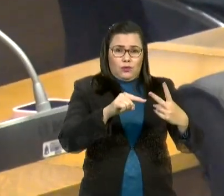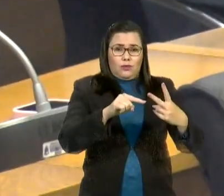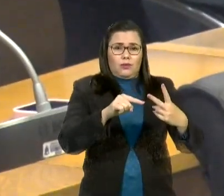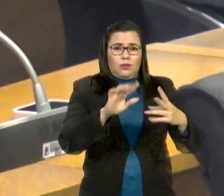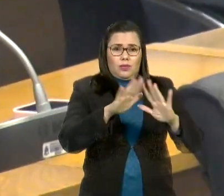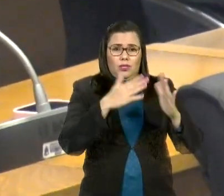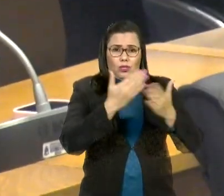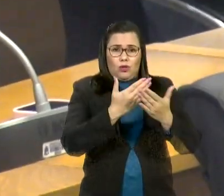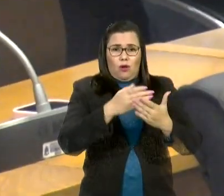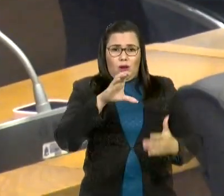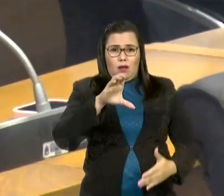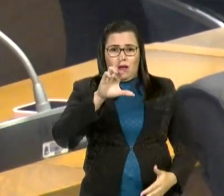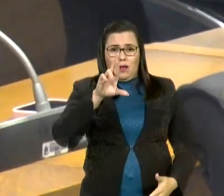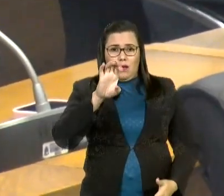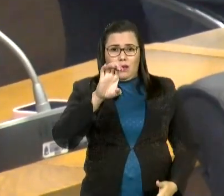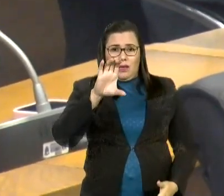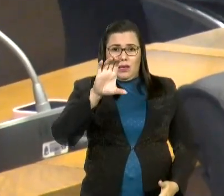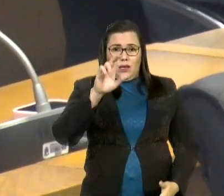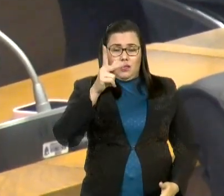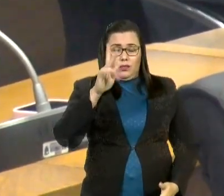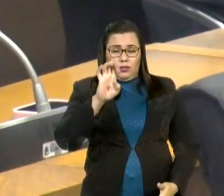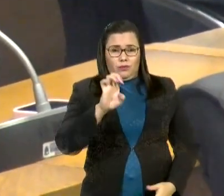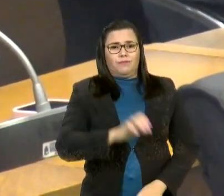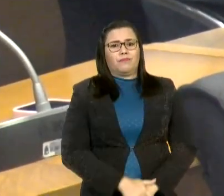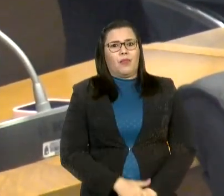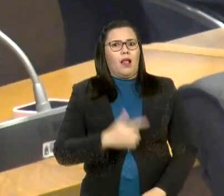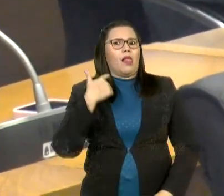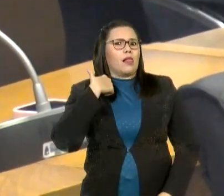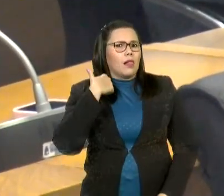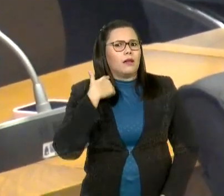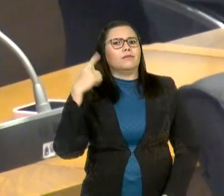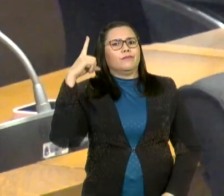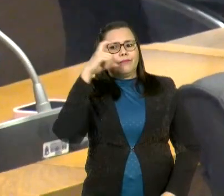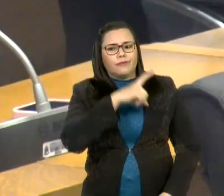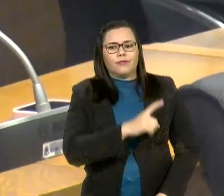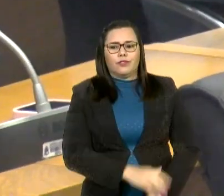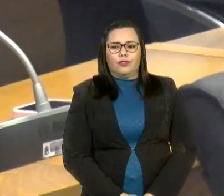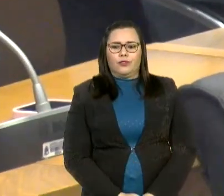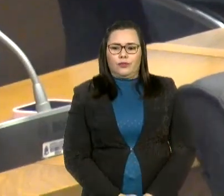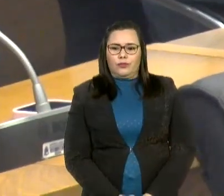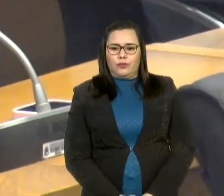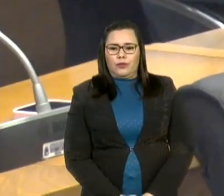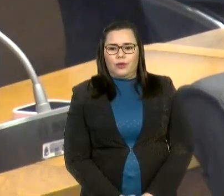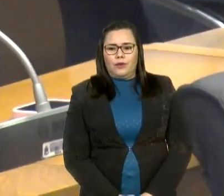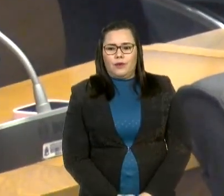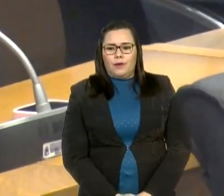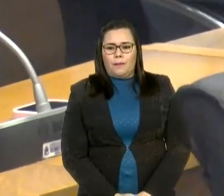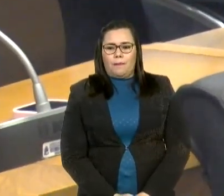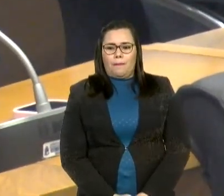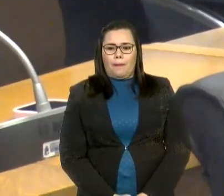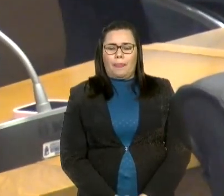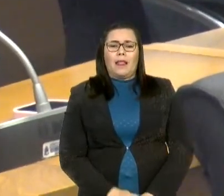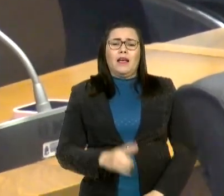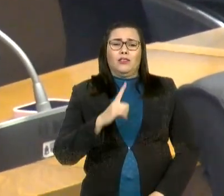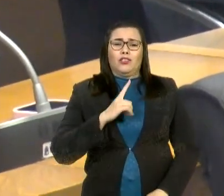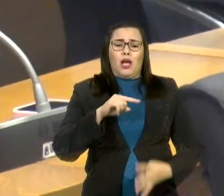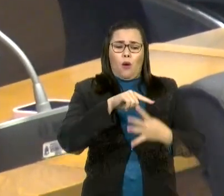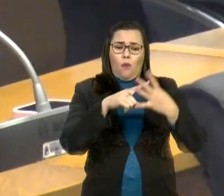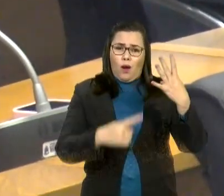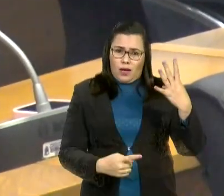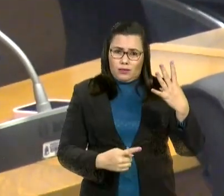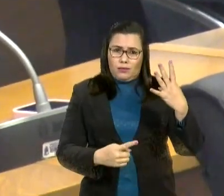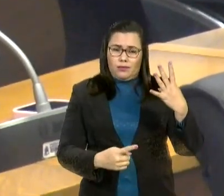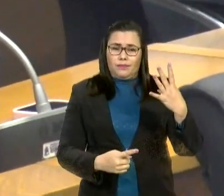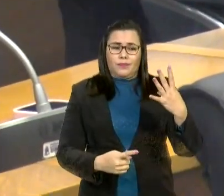no nosso município, as obras inacabadas, as 4 creches que tinha, 2 já vão ser conclusas